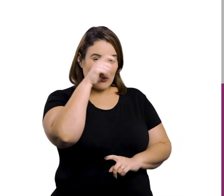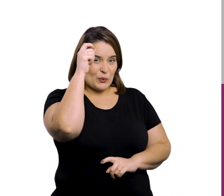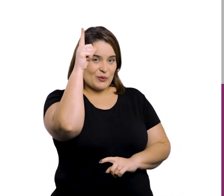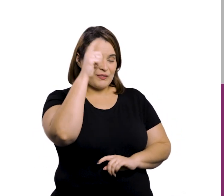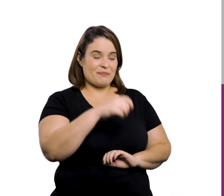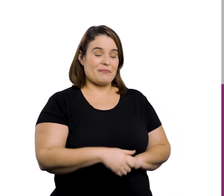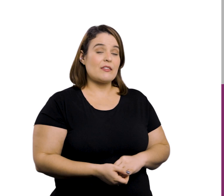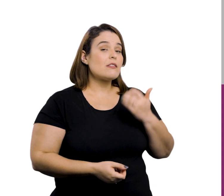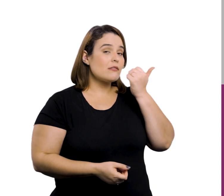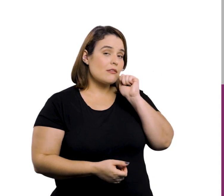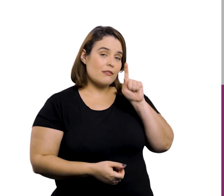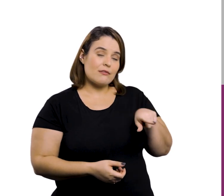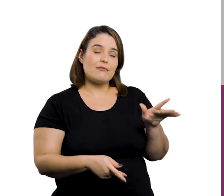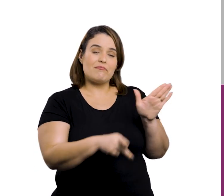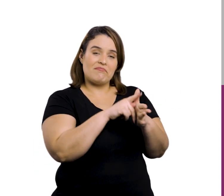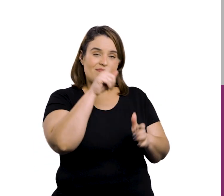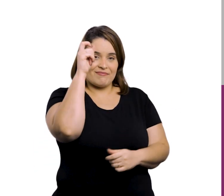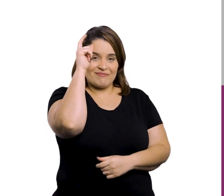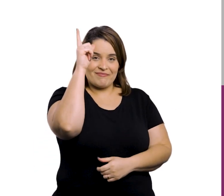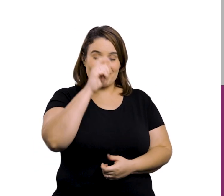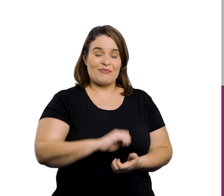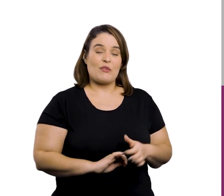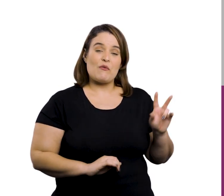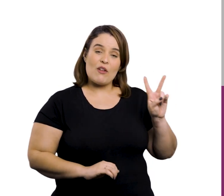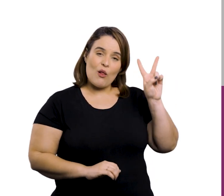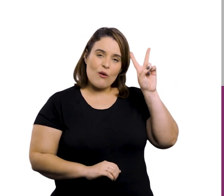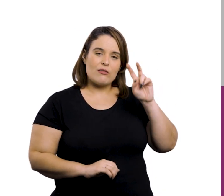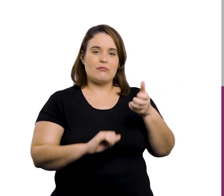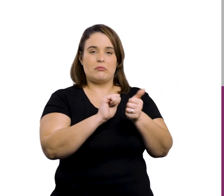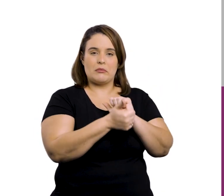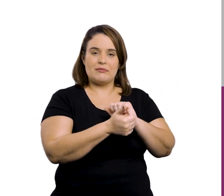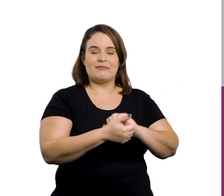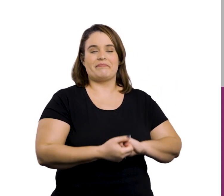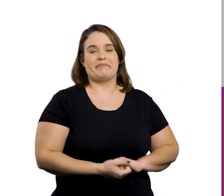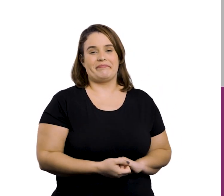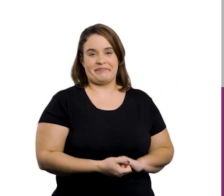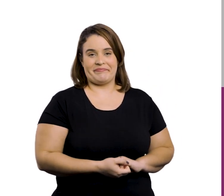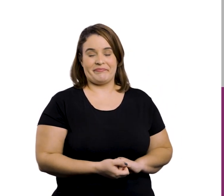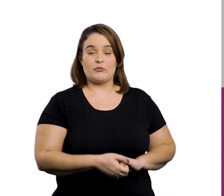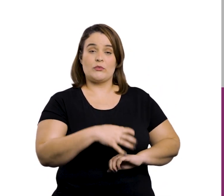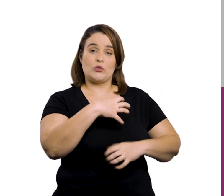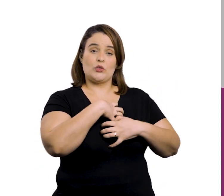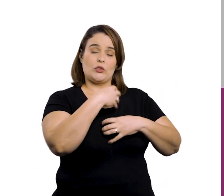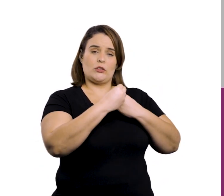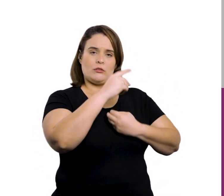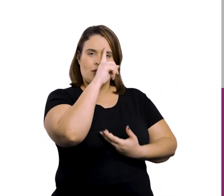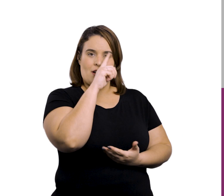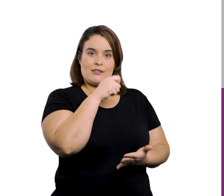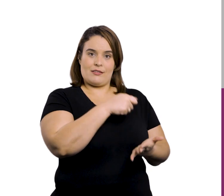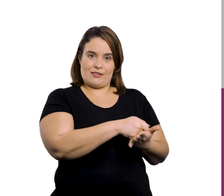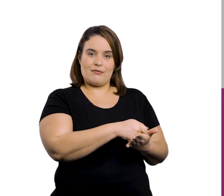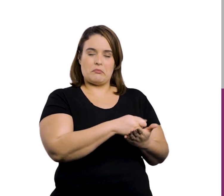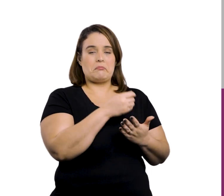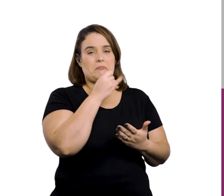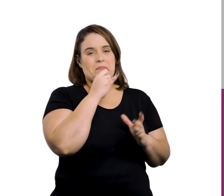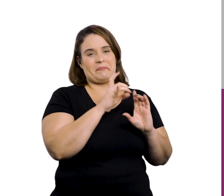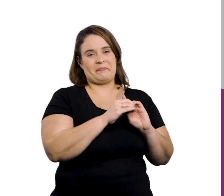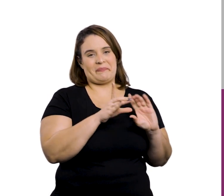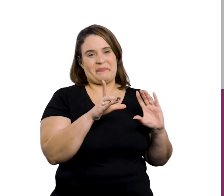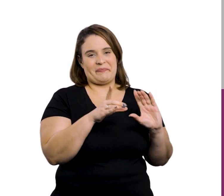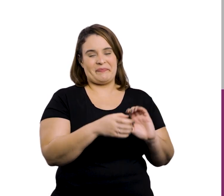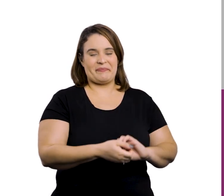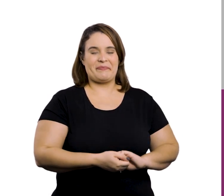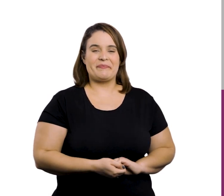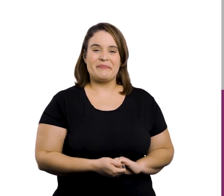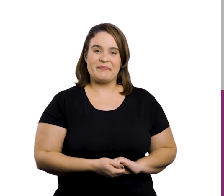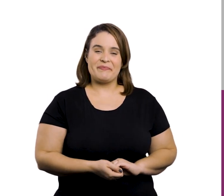Arte é cultura. As ciências fazem parte da cultura. Os valores, os esportes, os procedimentos de tomada de decisão,